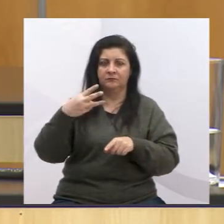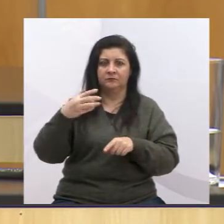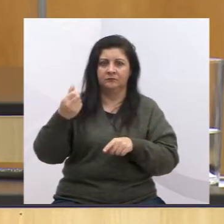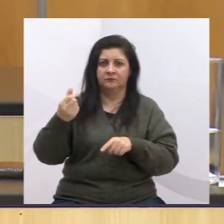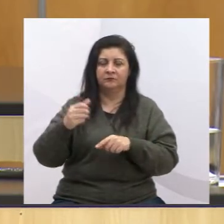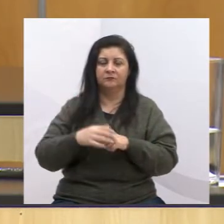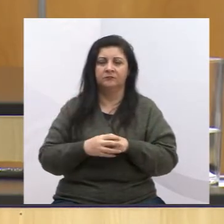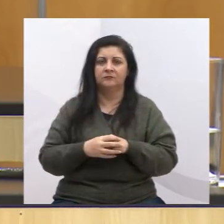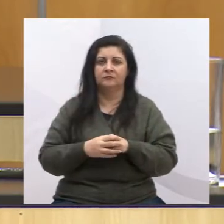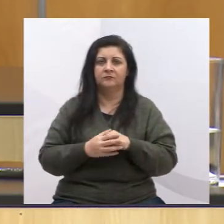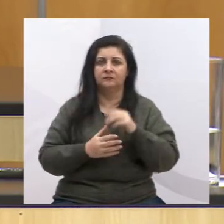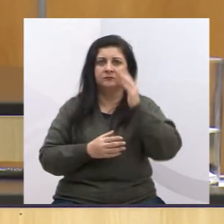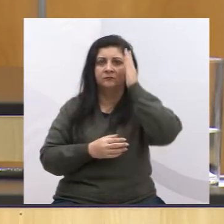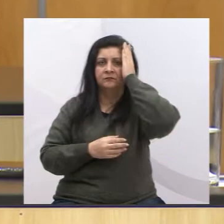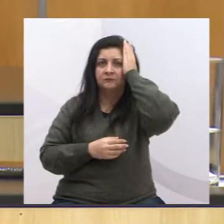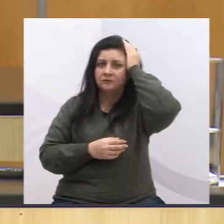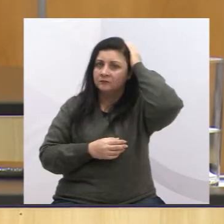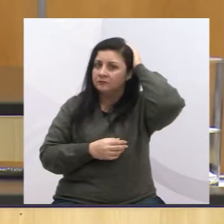036/2021.